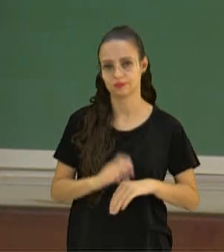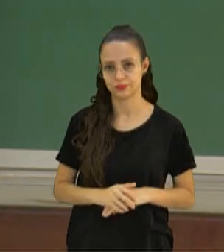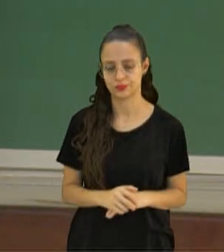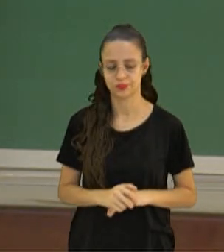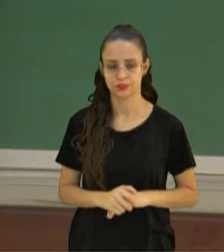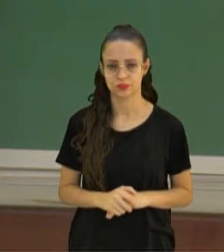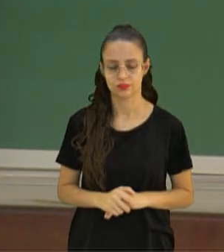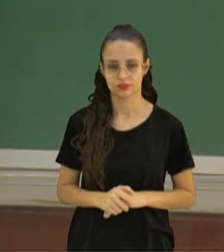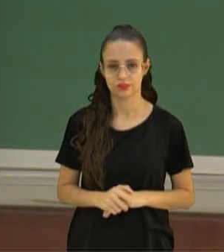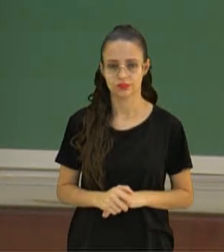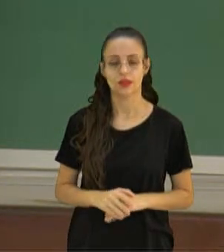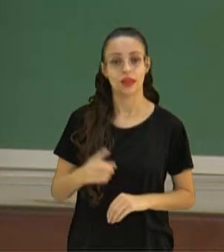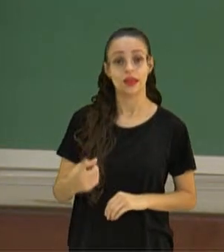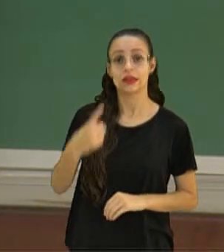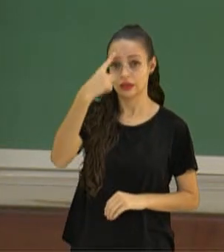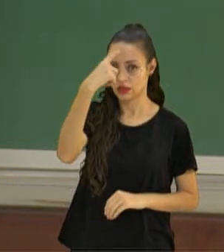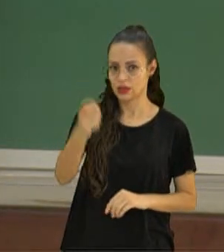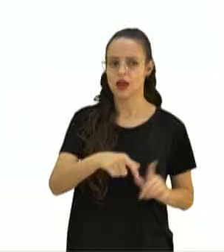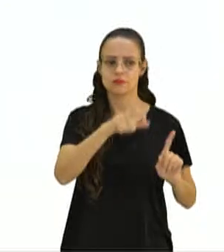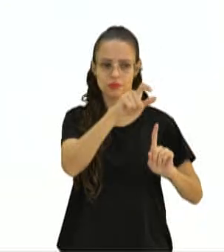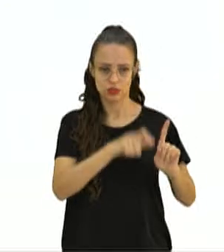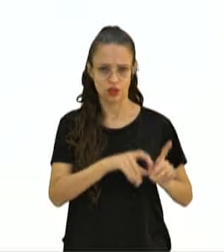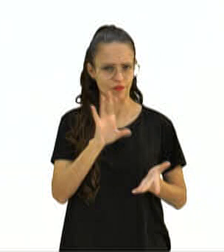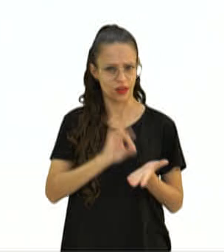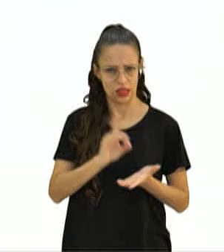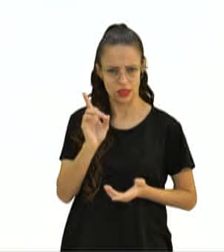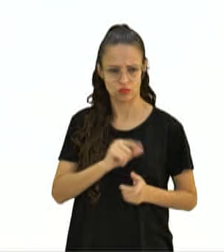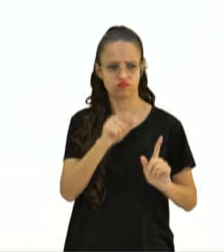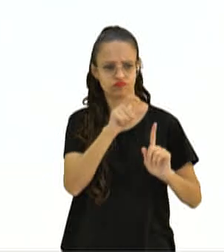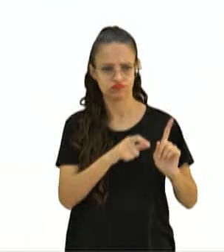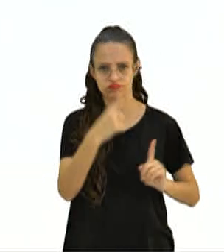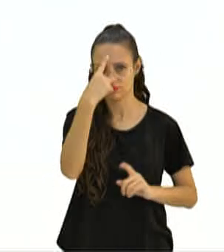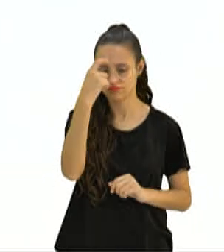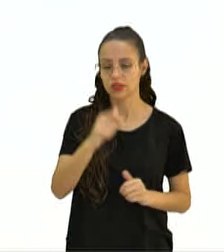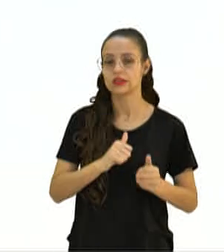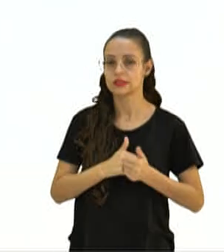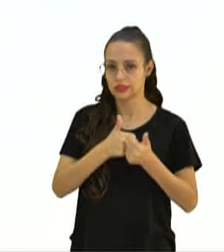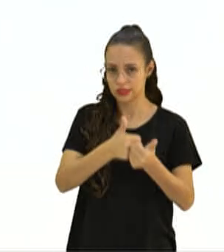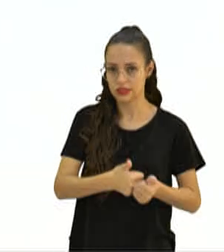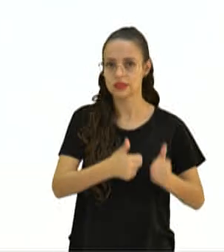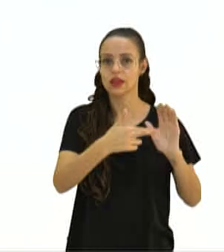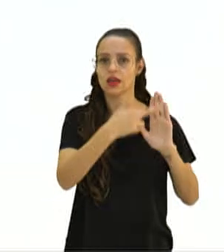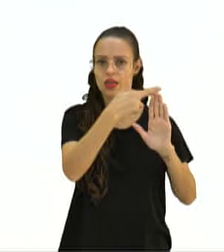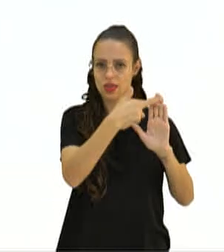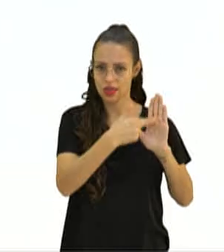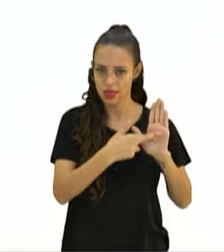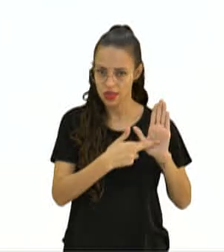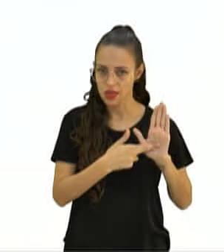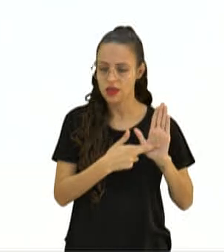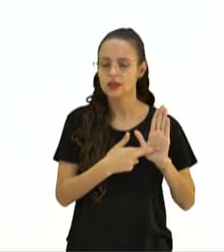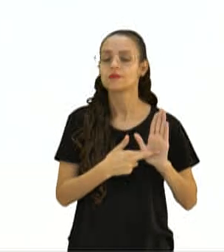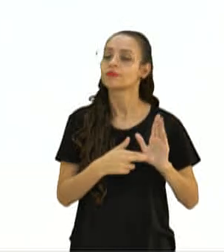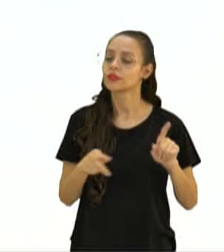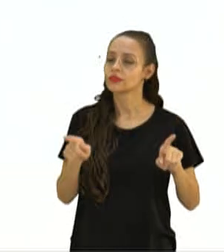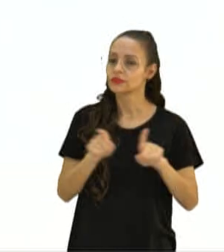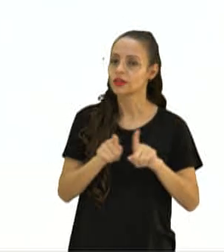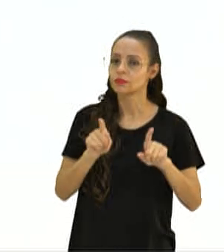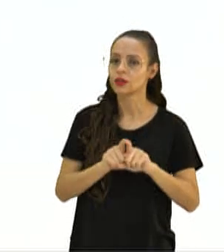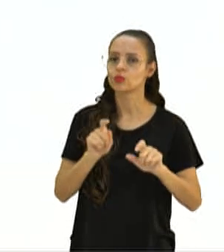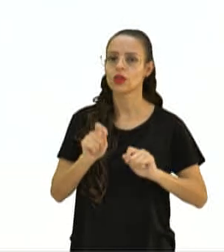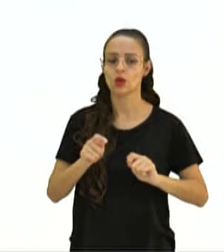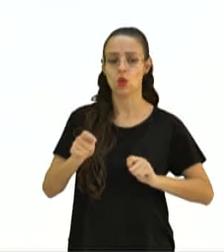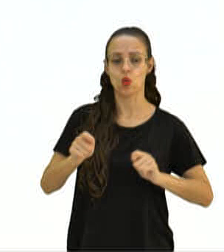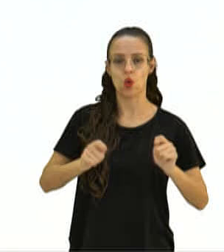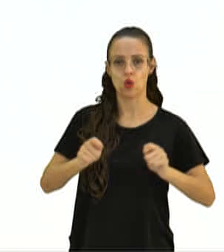atribuição criar o personagem fictício, né? Ele deve seguir as regras do sistema escolhido por seu grupo e vai controlar